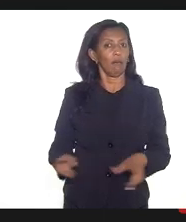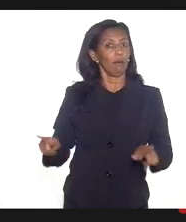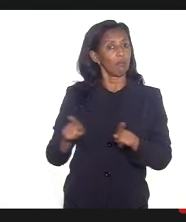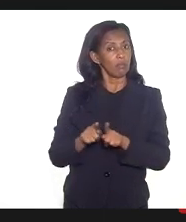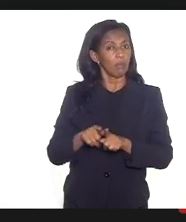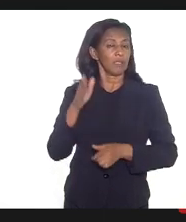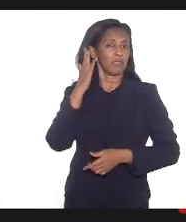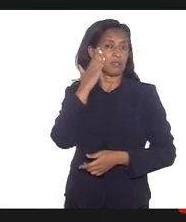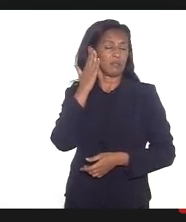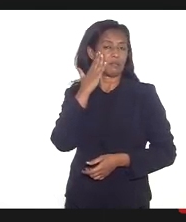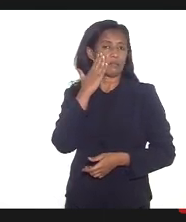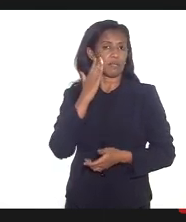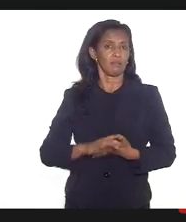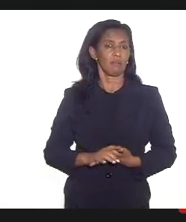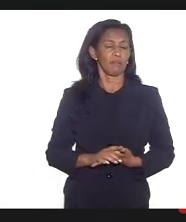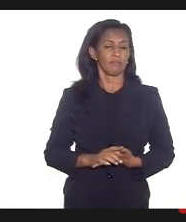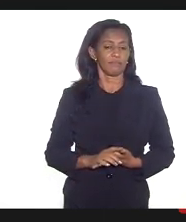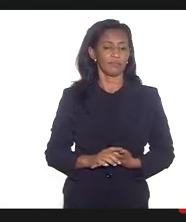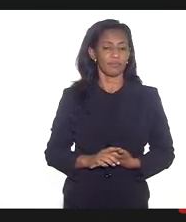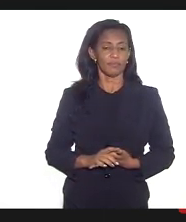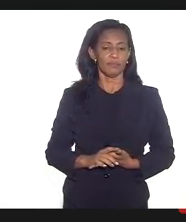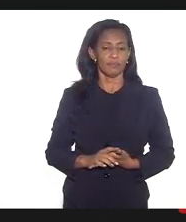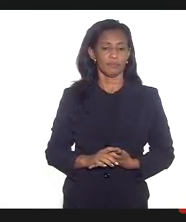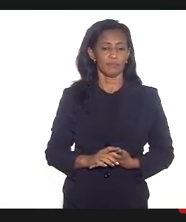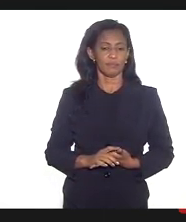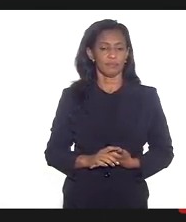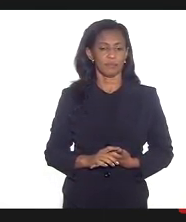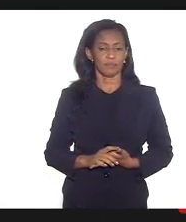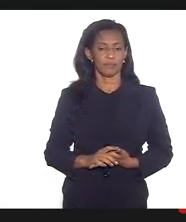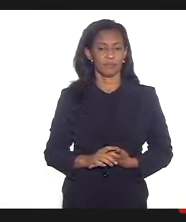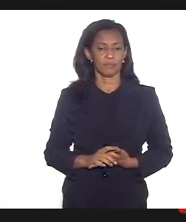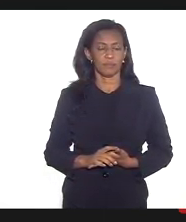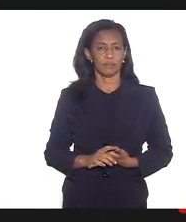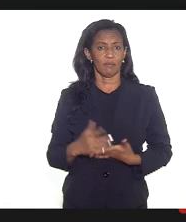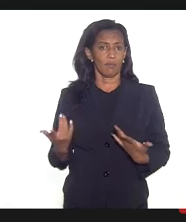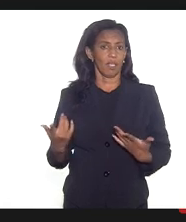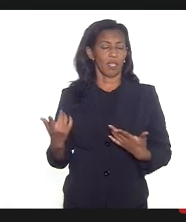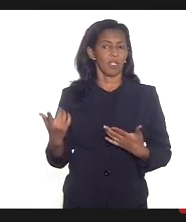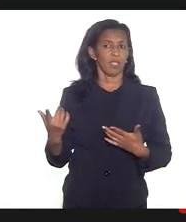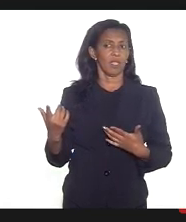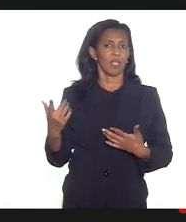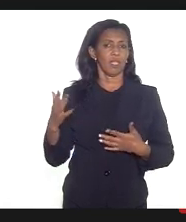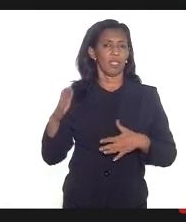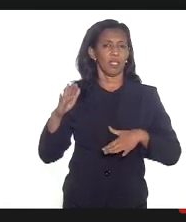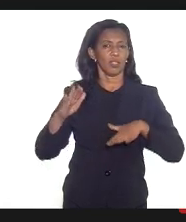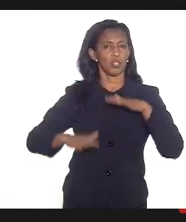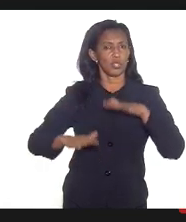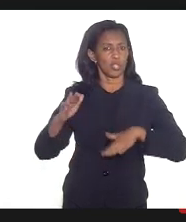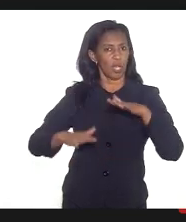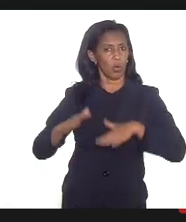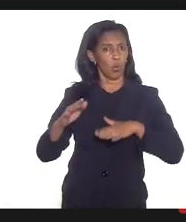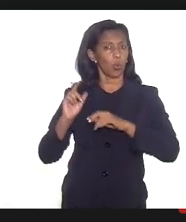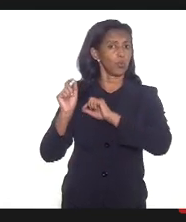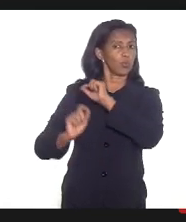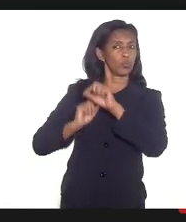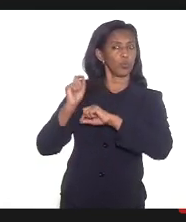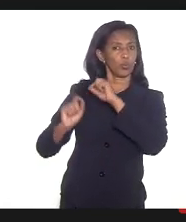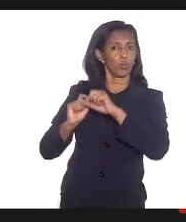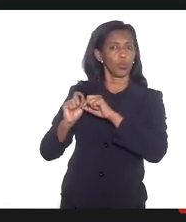entanto a gente sabe também que é e de acordo com as recomendações do ministério